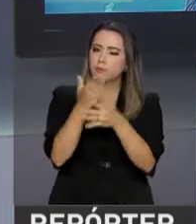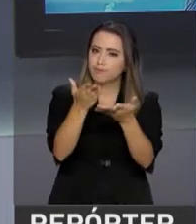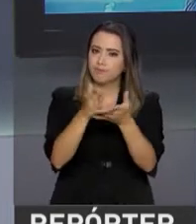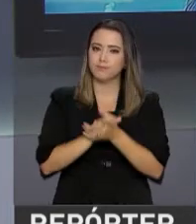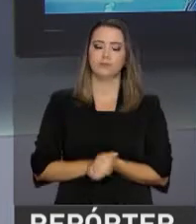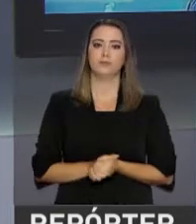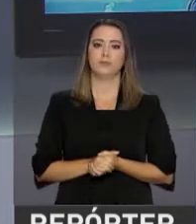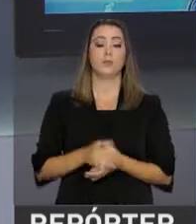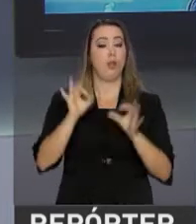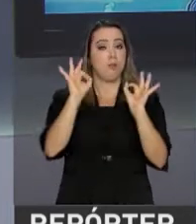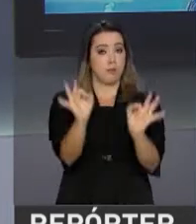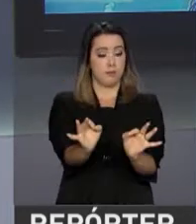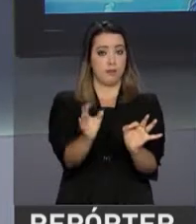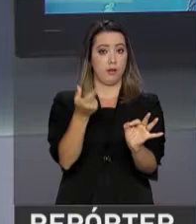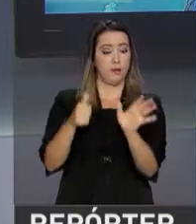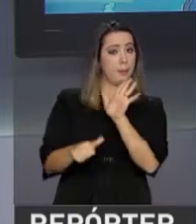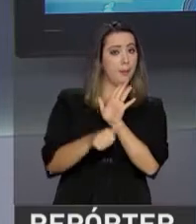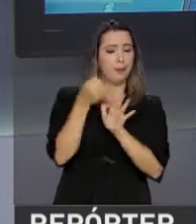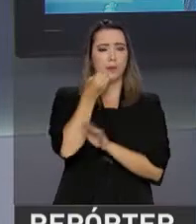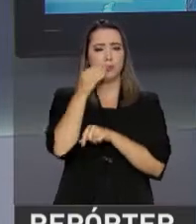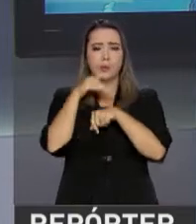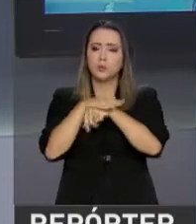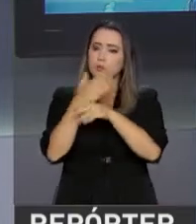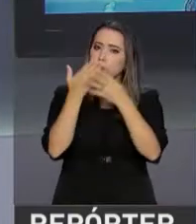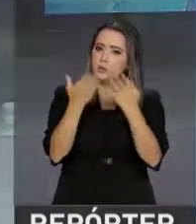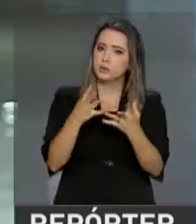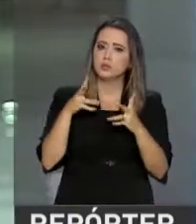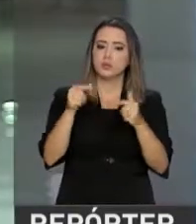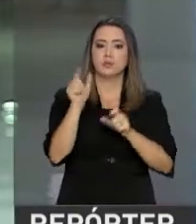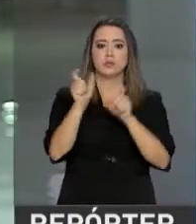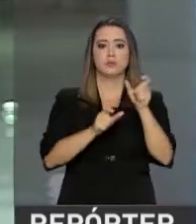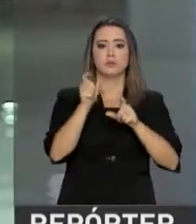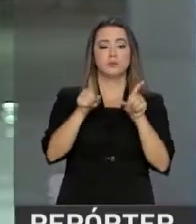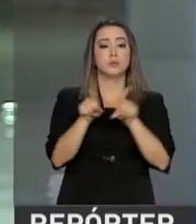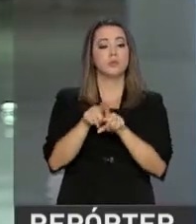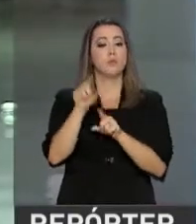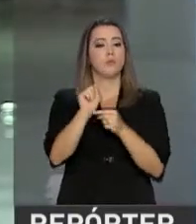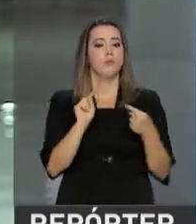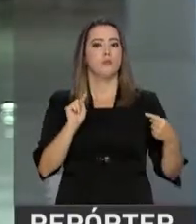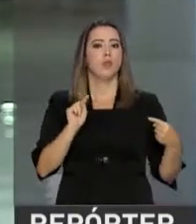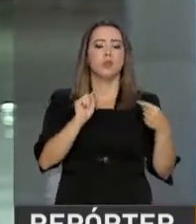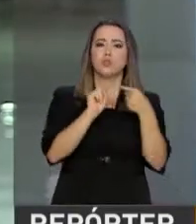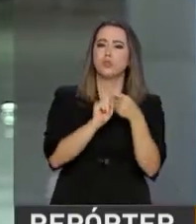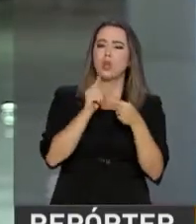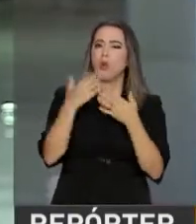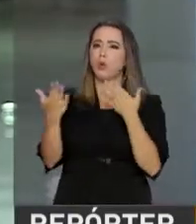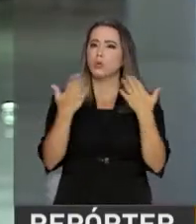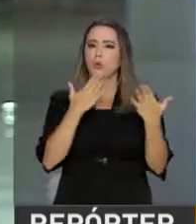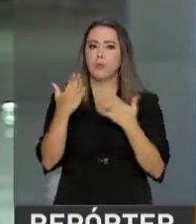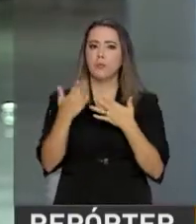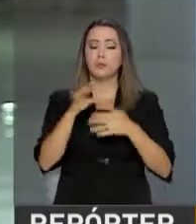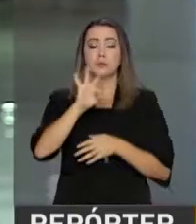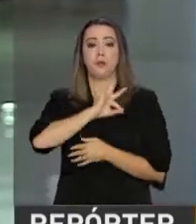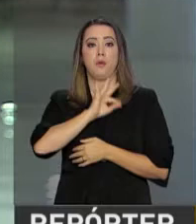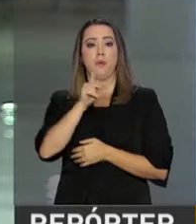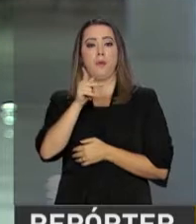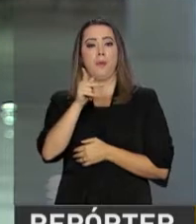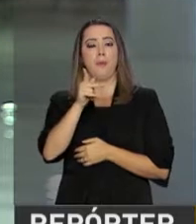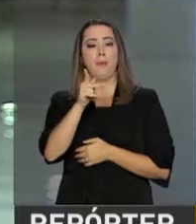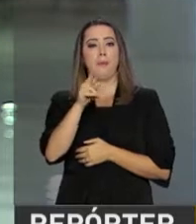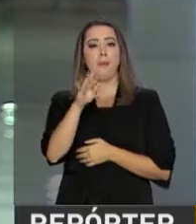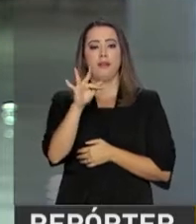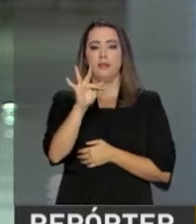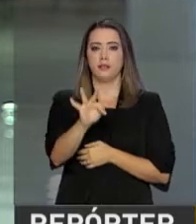exatamente roberto primeiramente boa noite pra você boa noite a todos de acordo com o balanço da prf ao todo trinta e seis